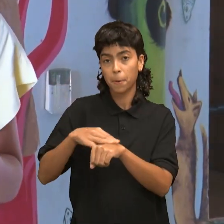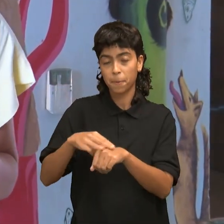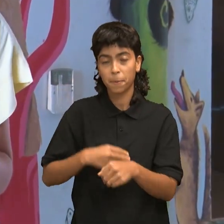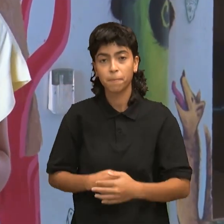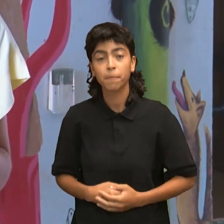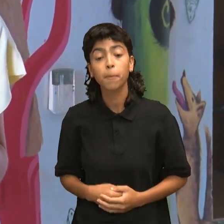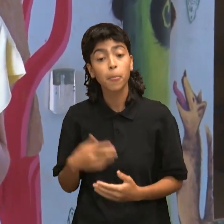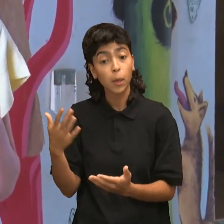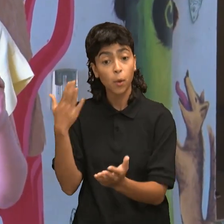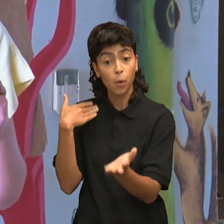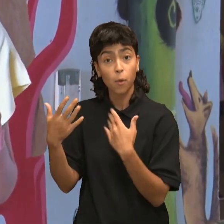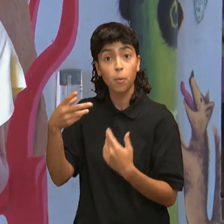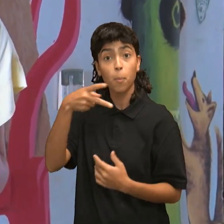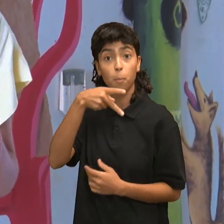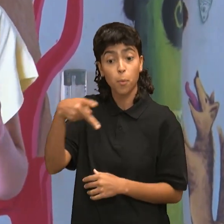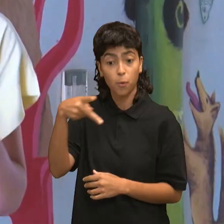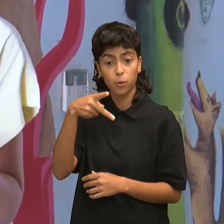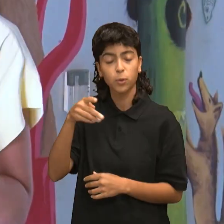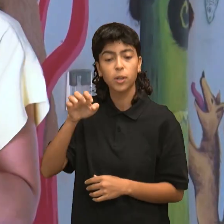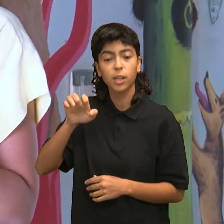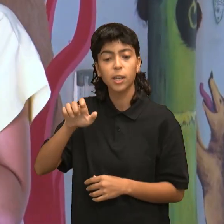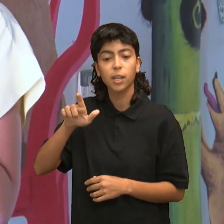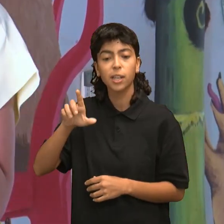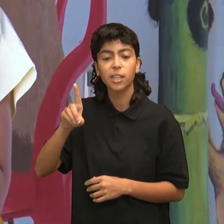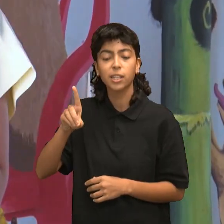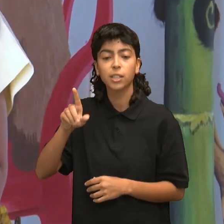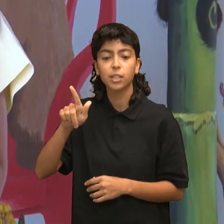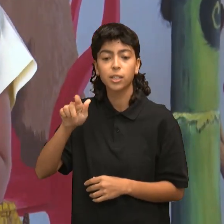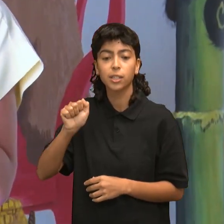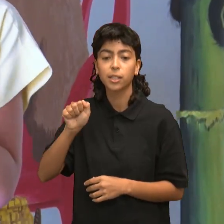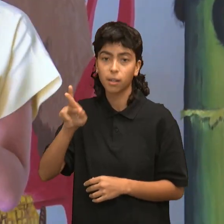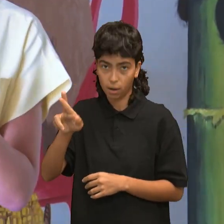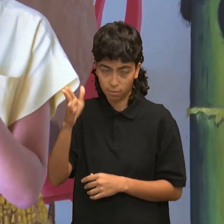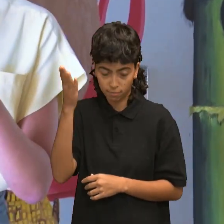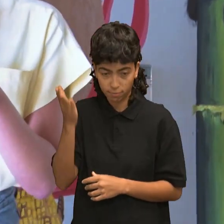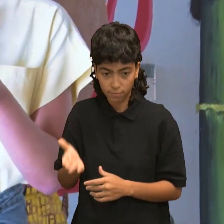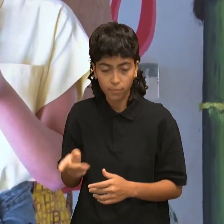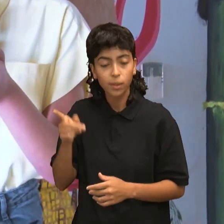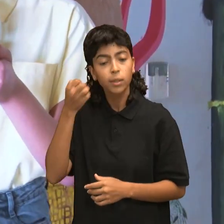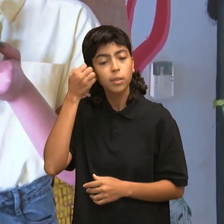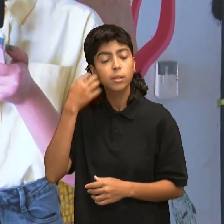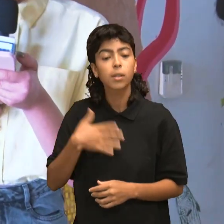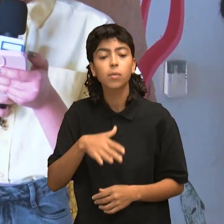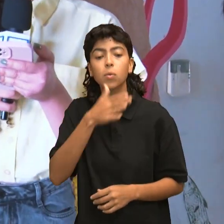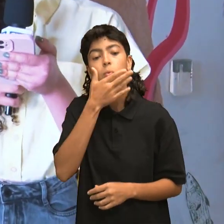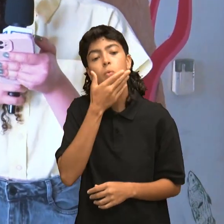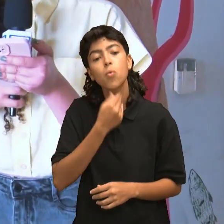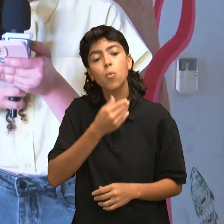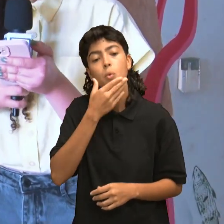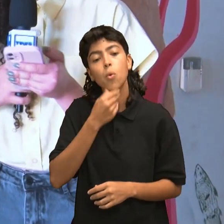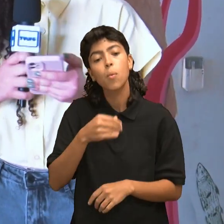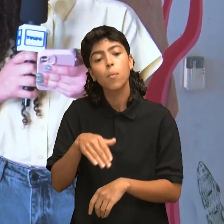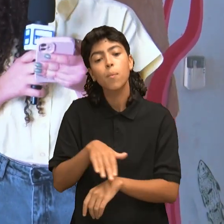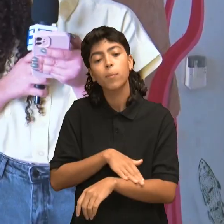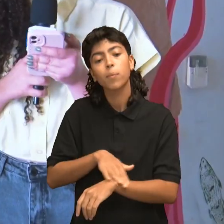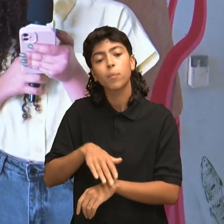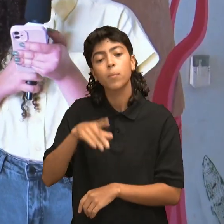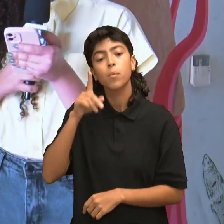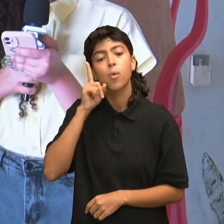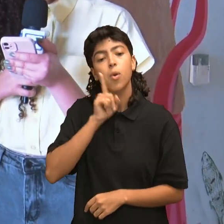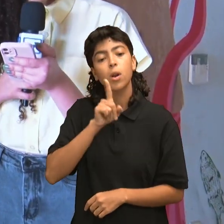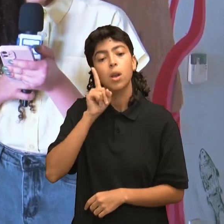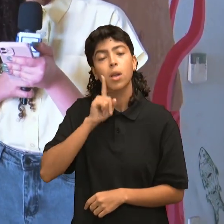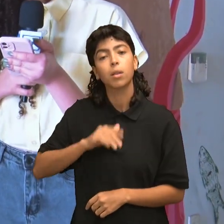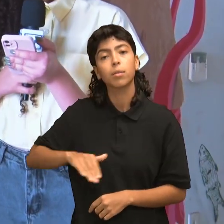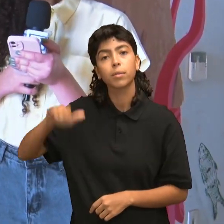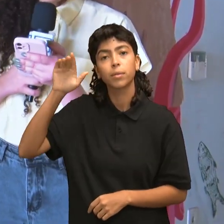sim, converso com o professor Edgar, ou melhor, o Ciberpajé, ele que se descreve como um homem moreno claro, com 1,81